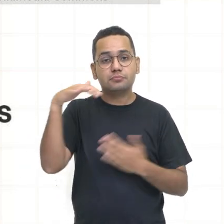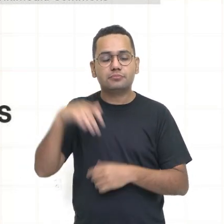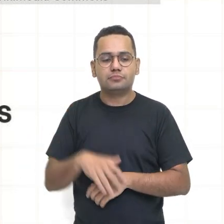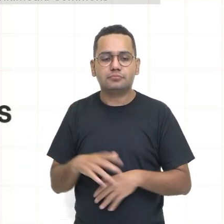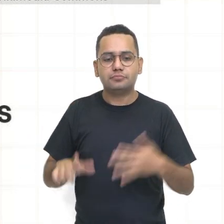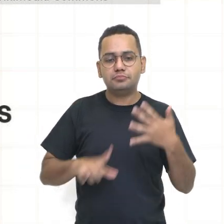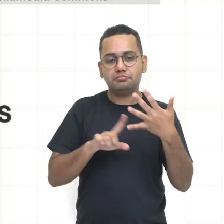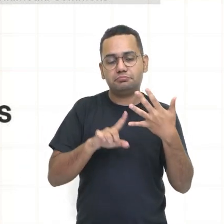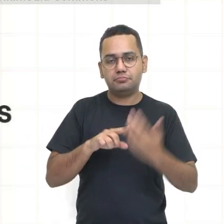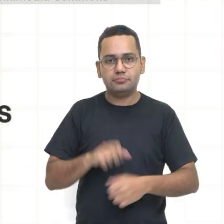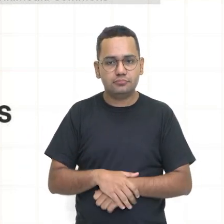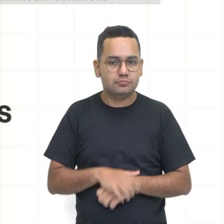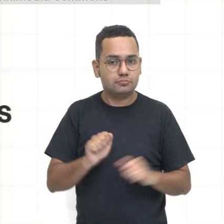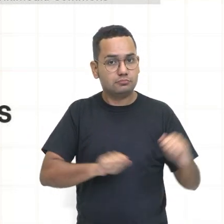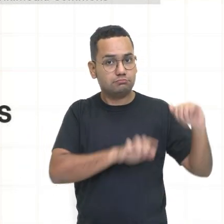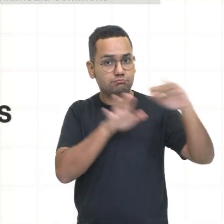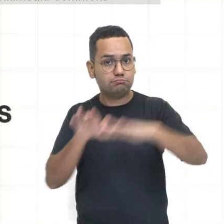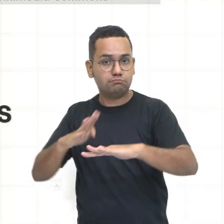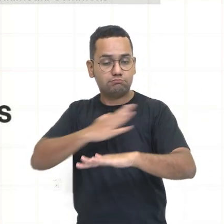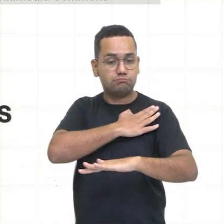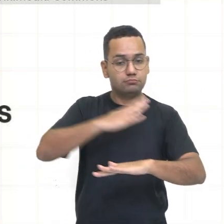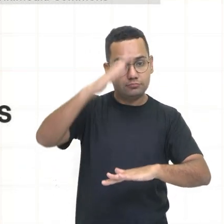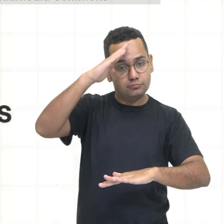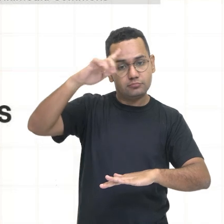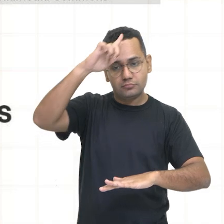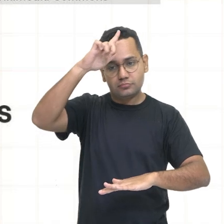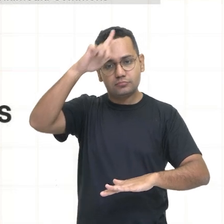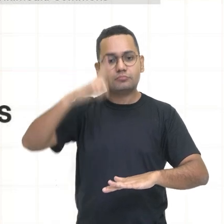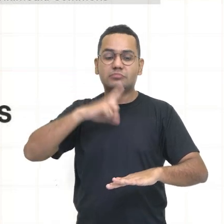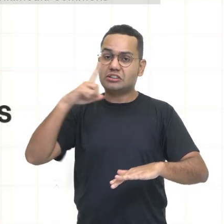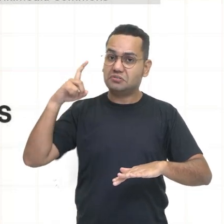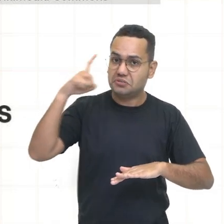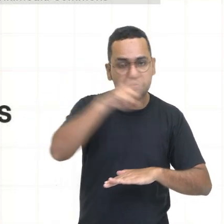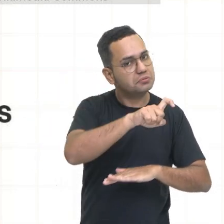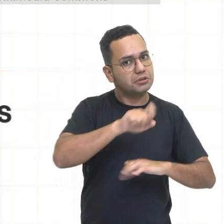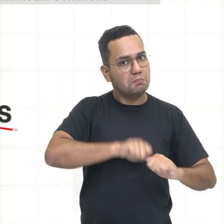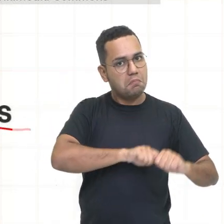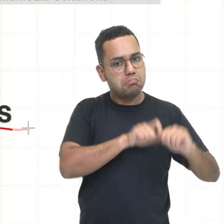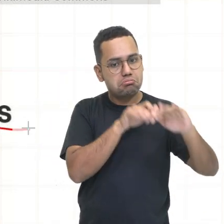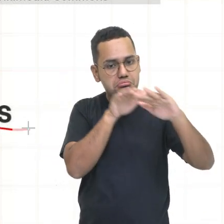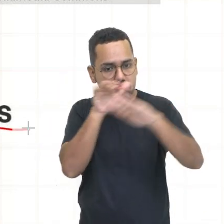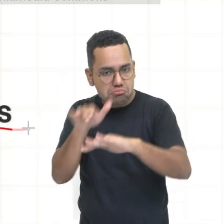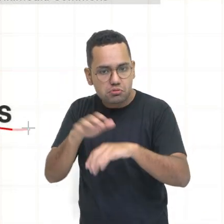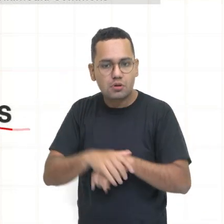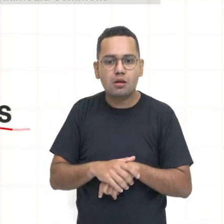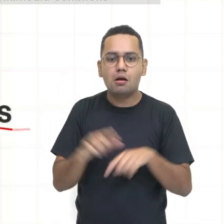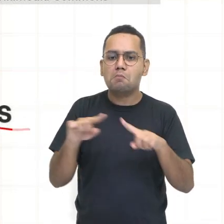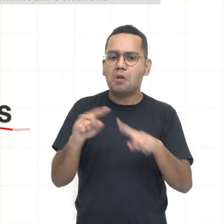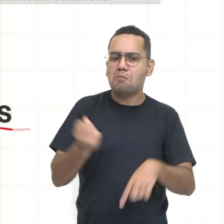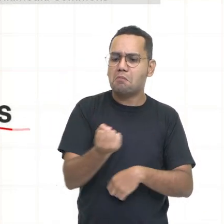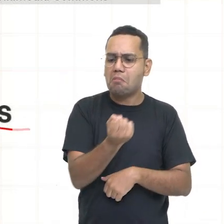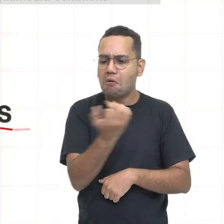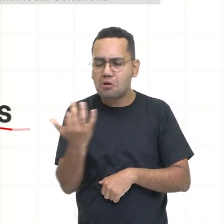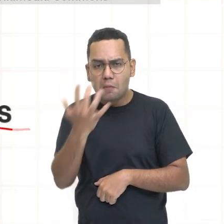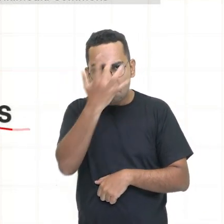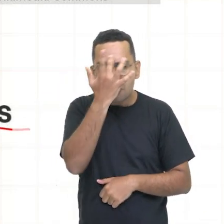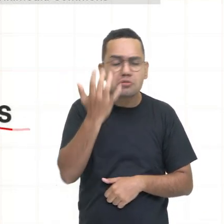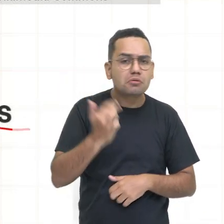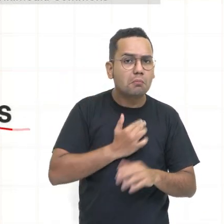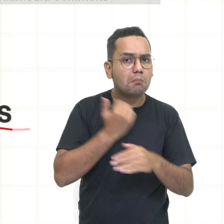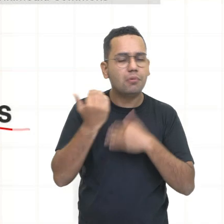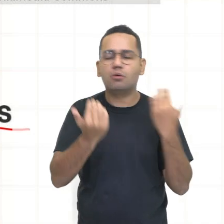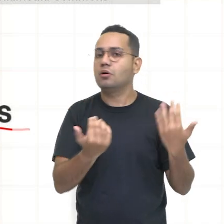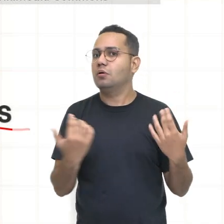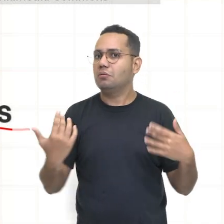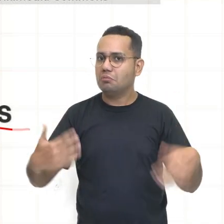vão enfrentar dificuldades logísticas e o número de perdas humanas vai ser alto. Até